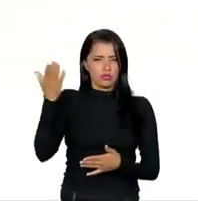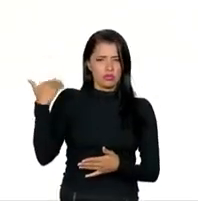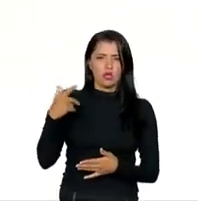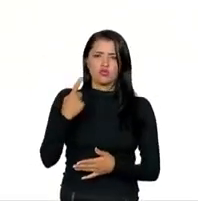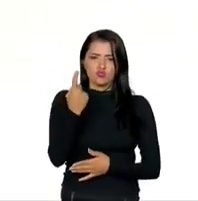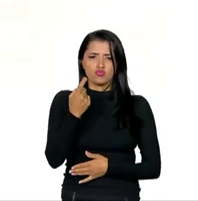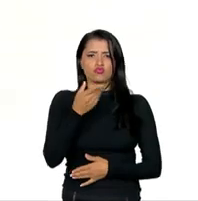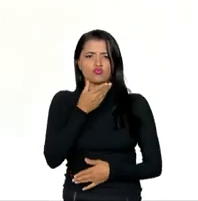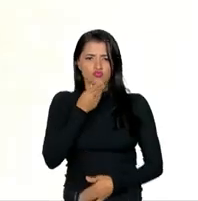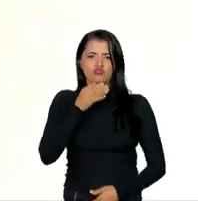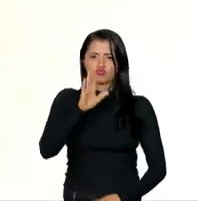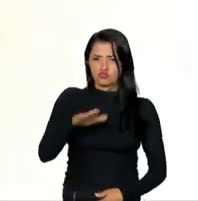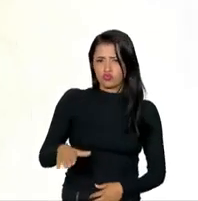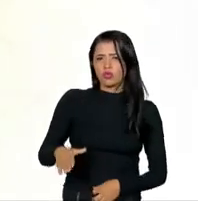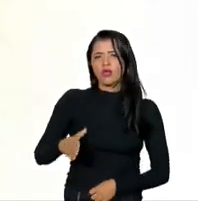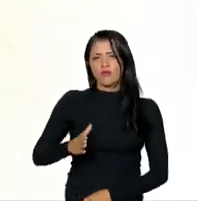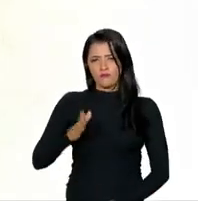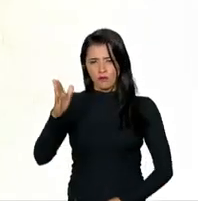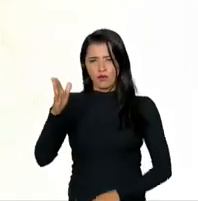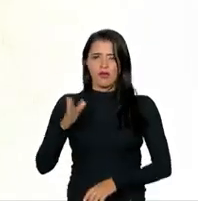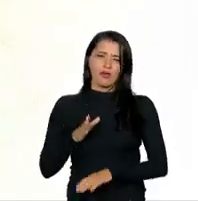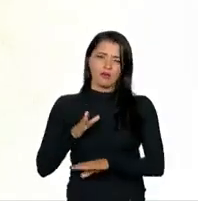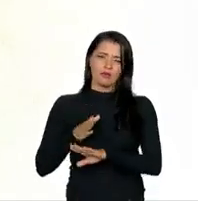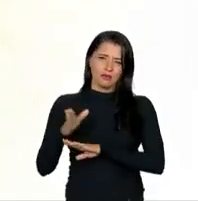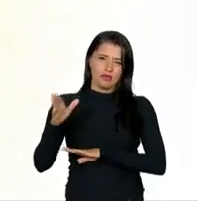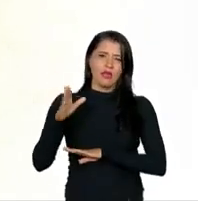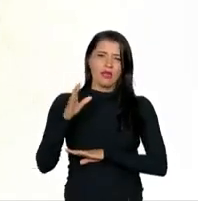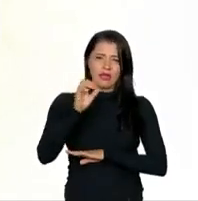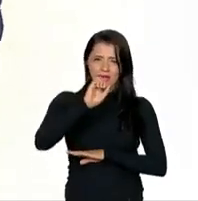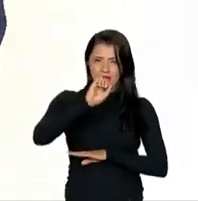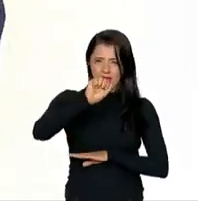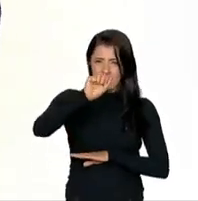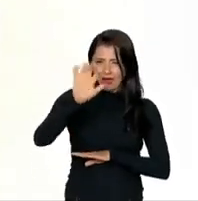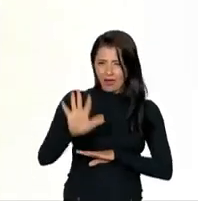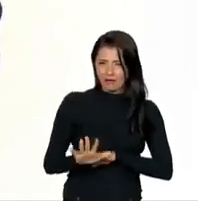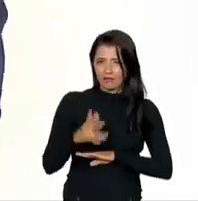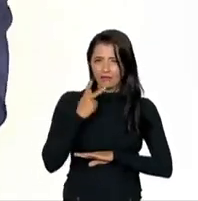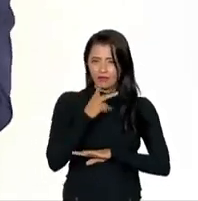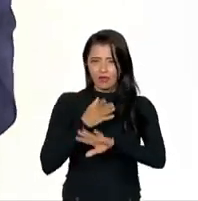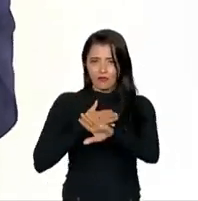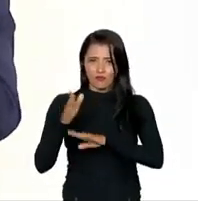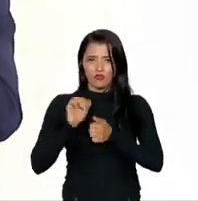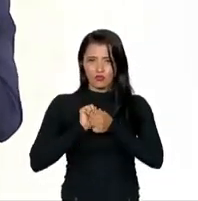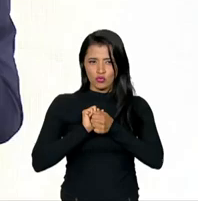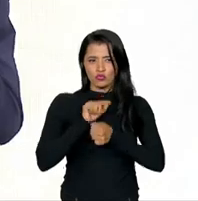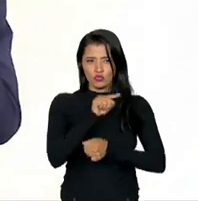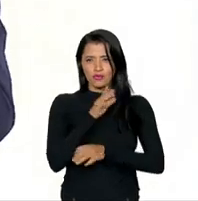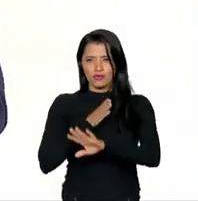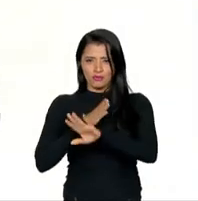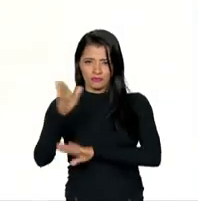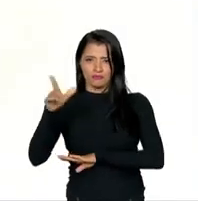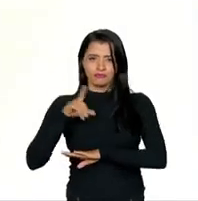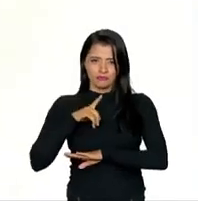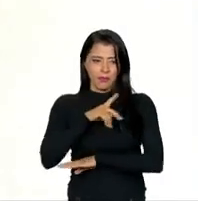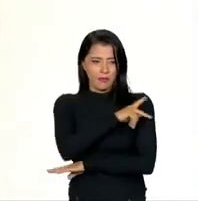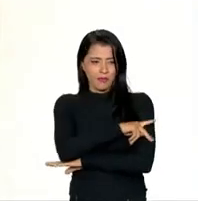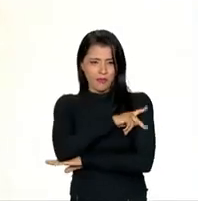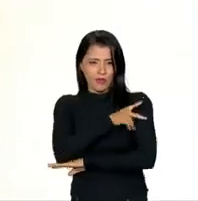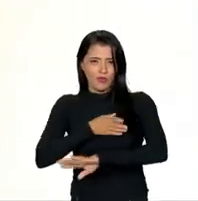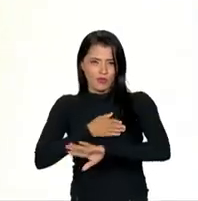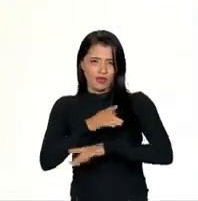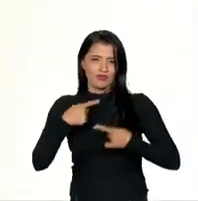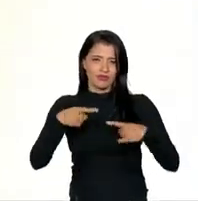um garoto, na viagem que ele fez à África, que disse para ele, eu viajei com ele quando fomos lá para o Piauí